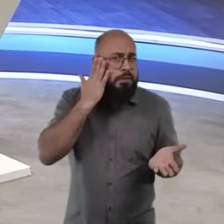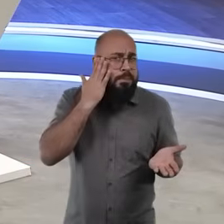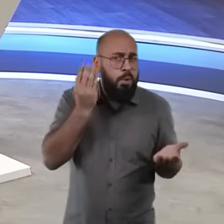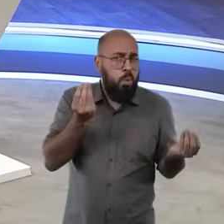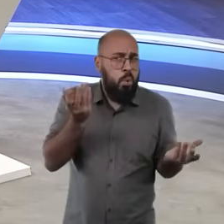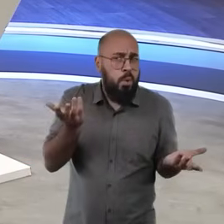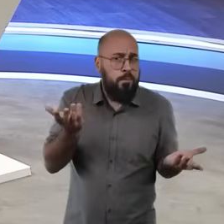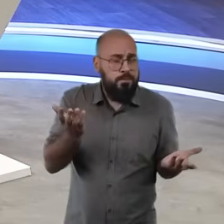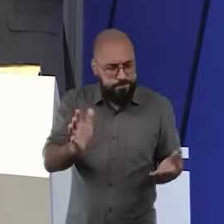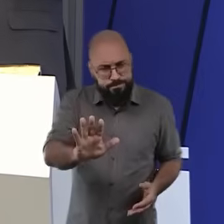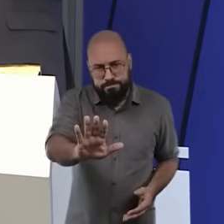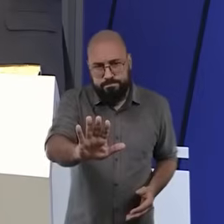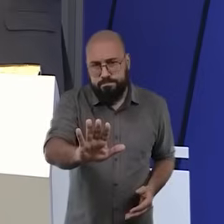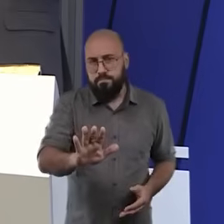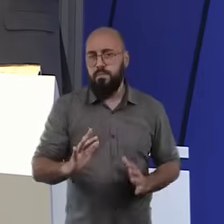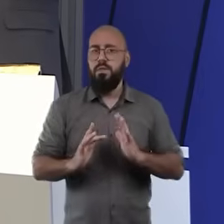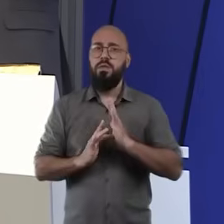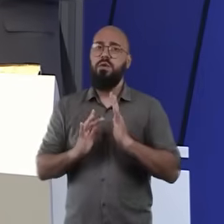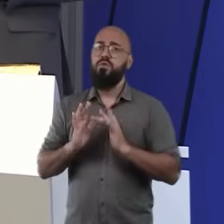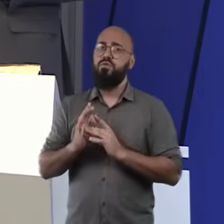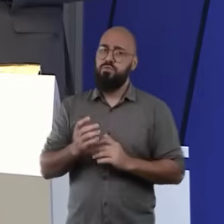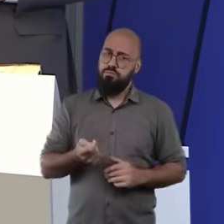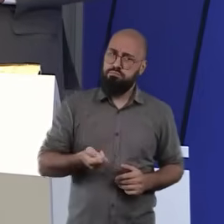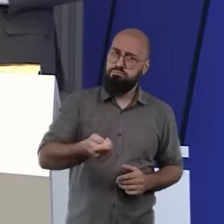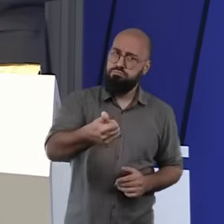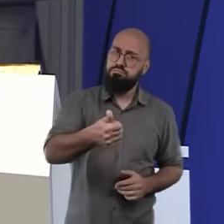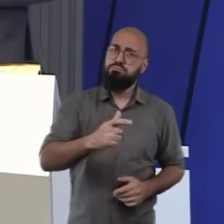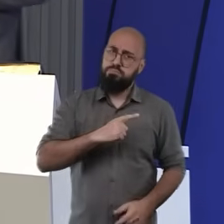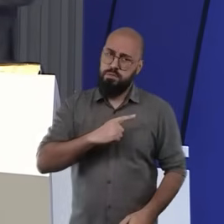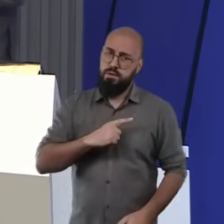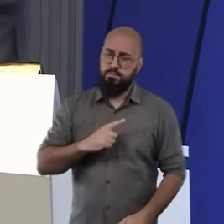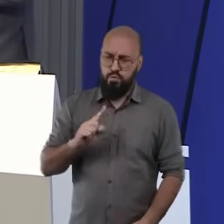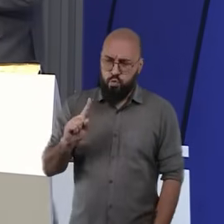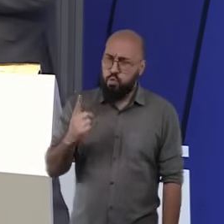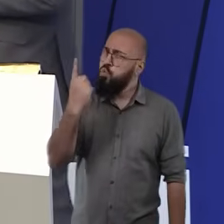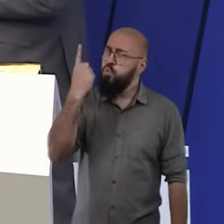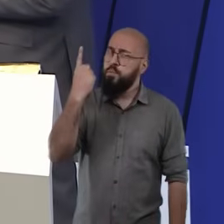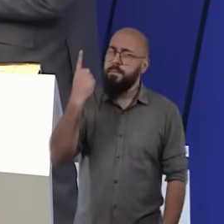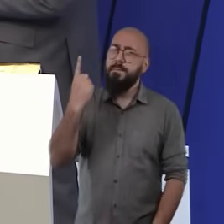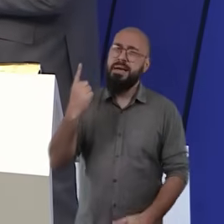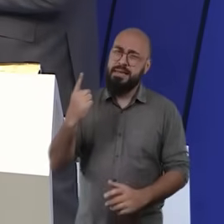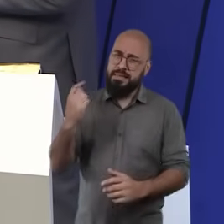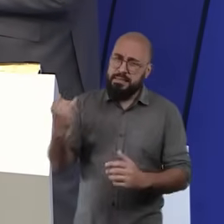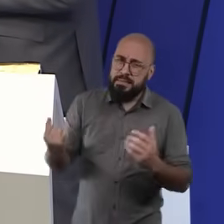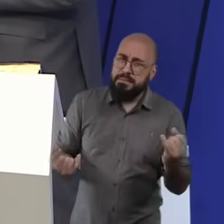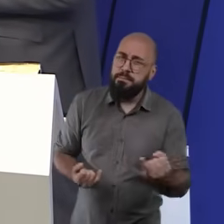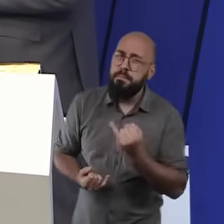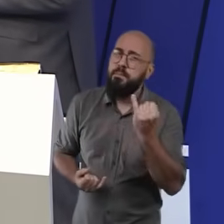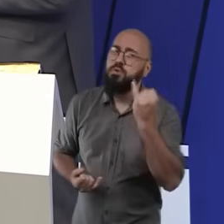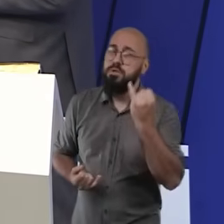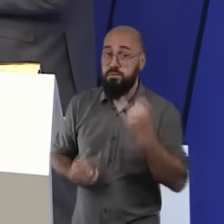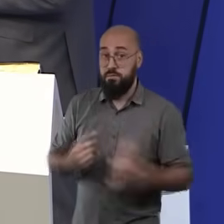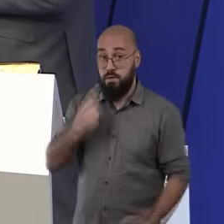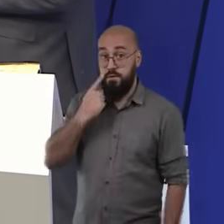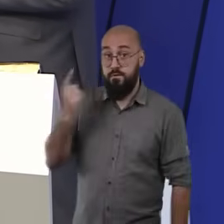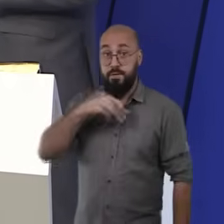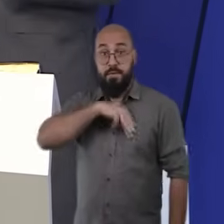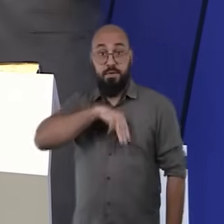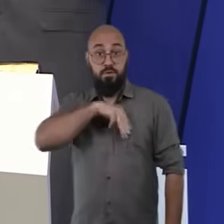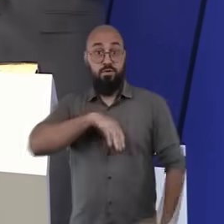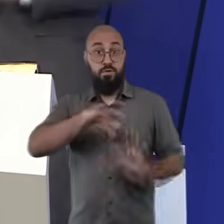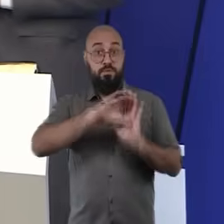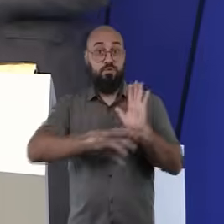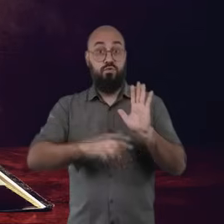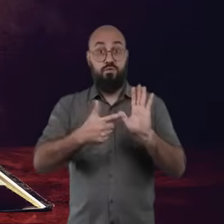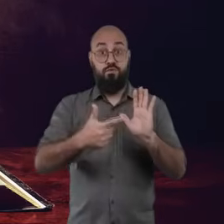indicações, mas eu quero tratar uma contigo. Veja aqui Mateus 24, 32.